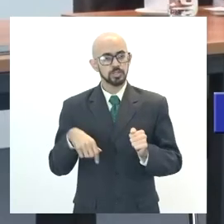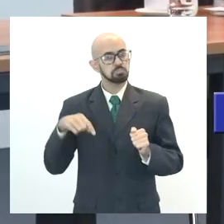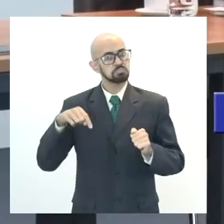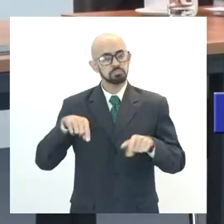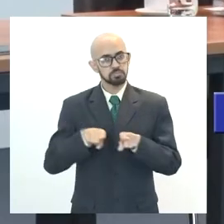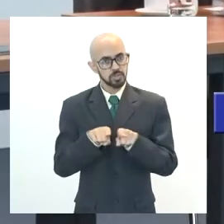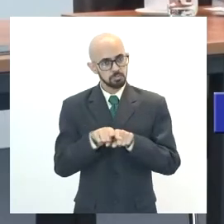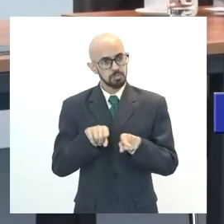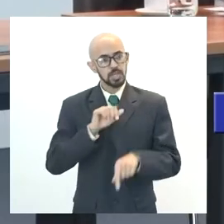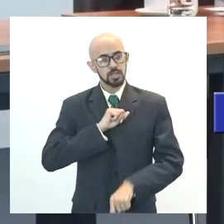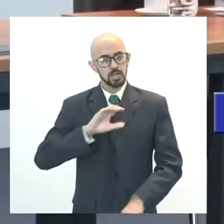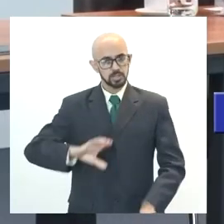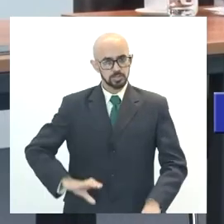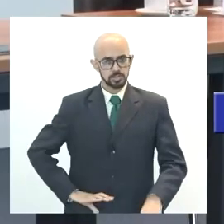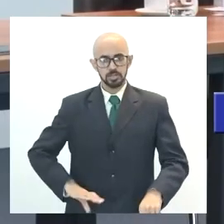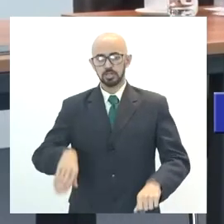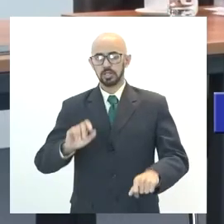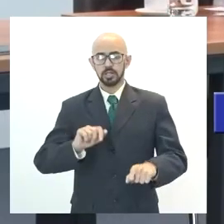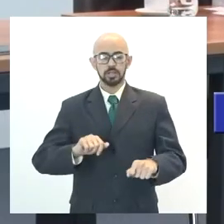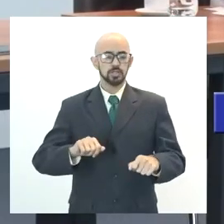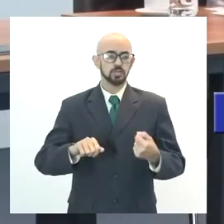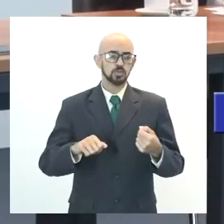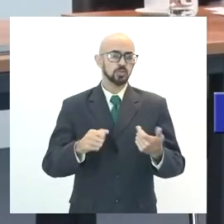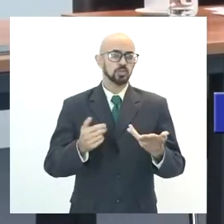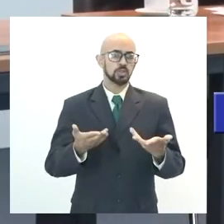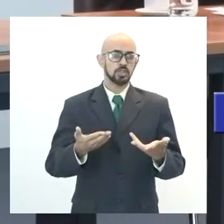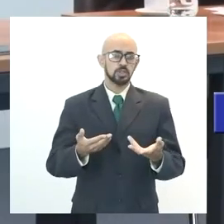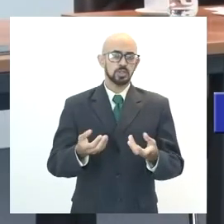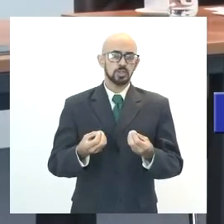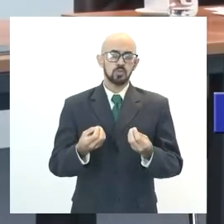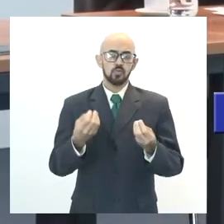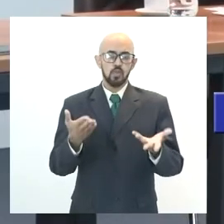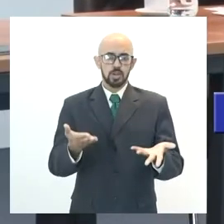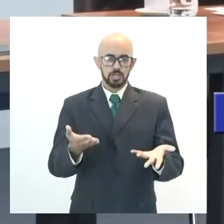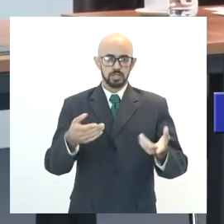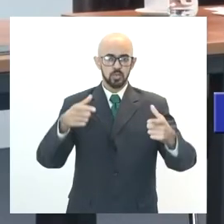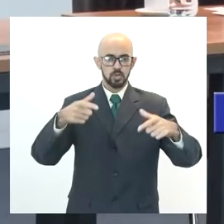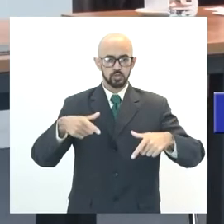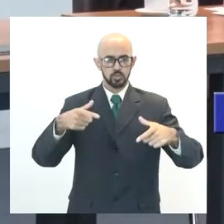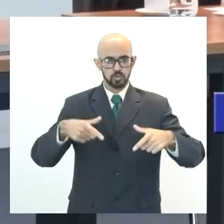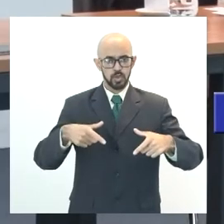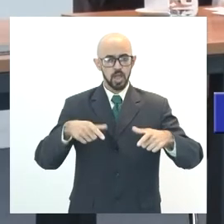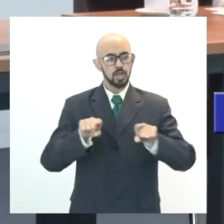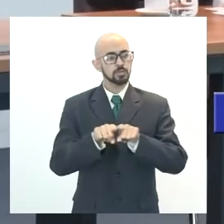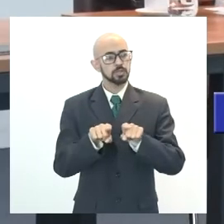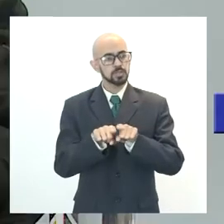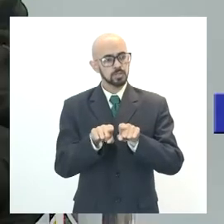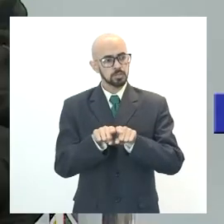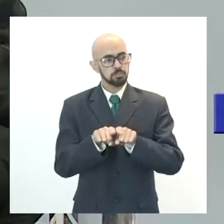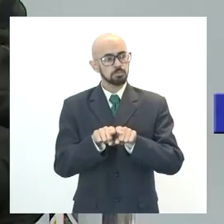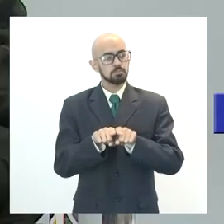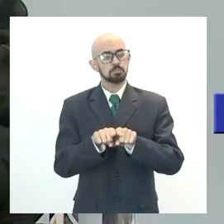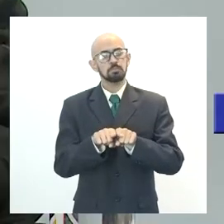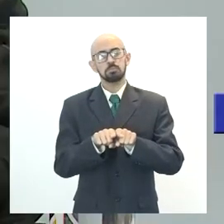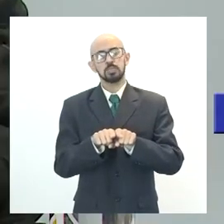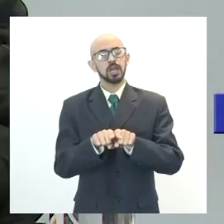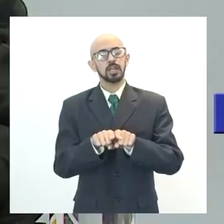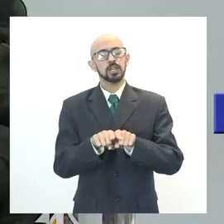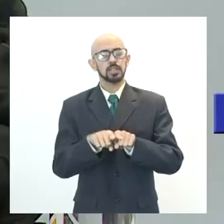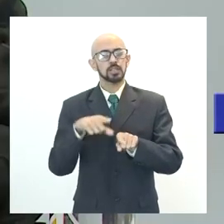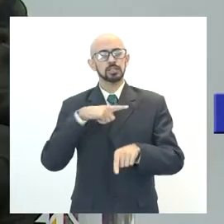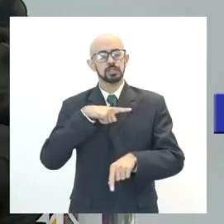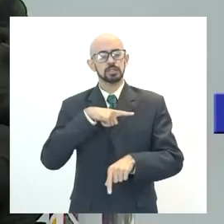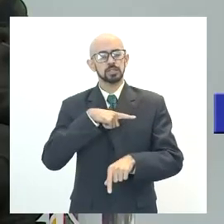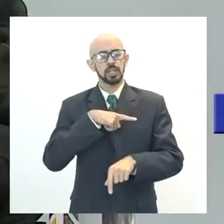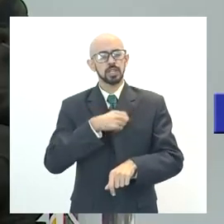presidente a Graciliano não só franqueado o espaço mas por também está se mostrando muito